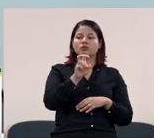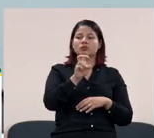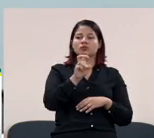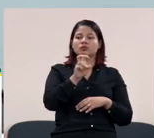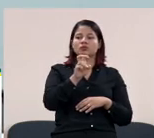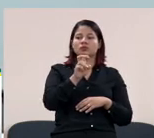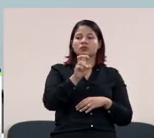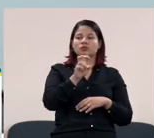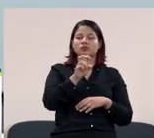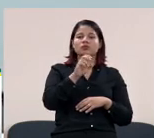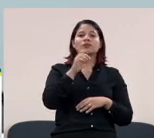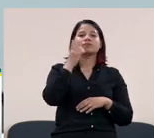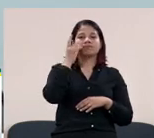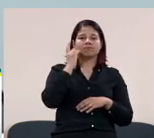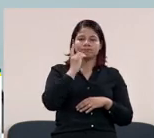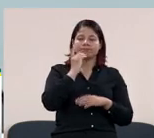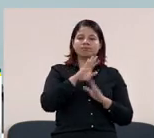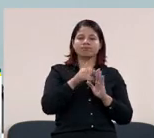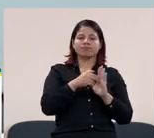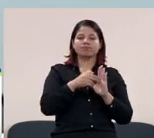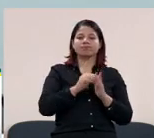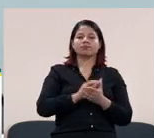Senho. Feita a leitura, senhor presidente.